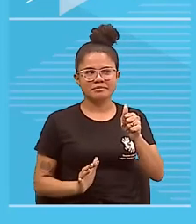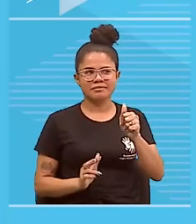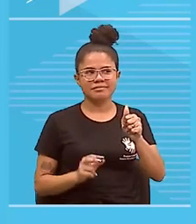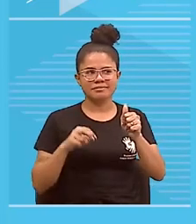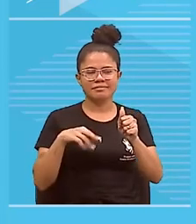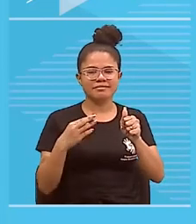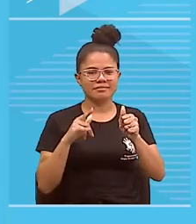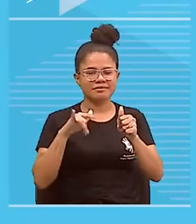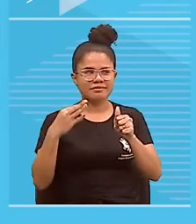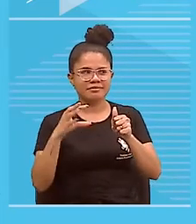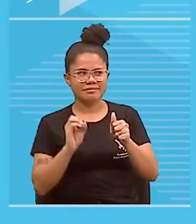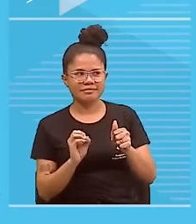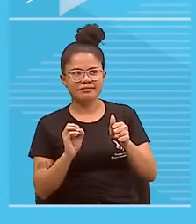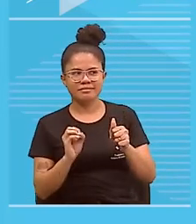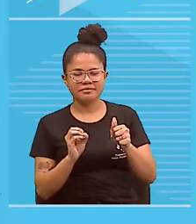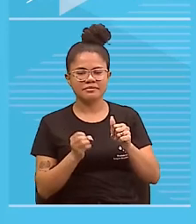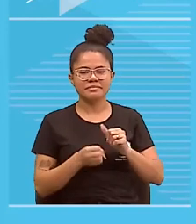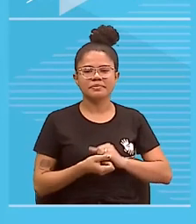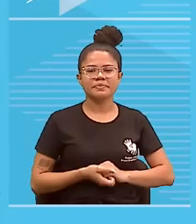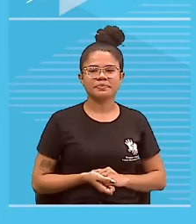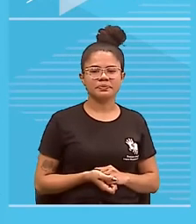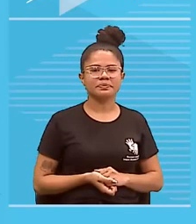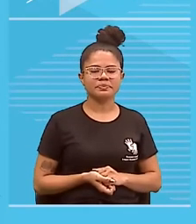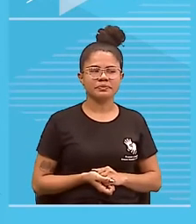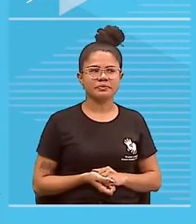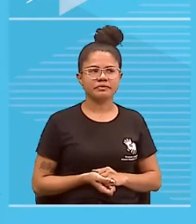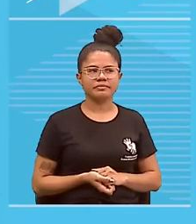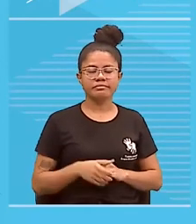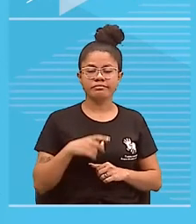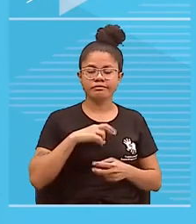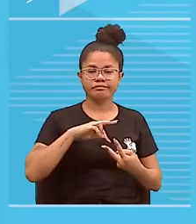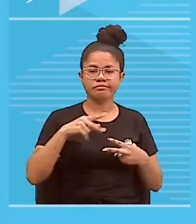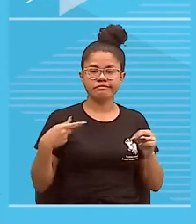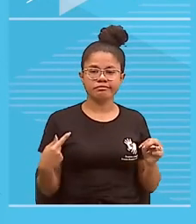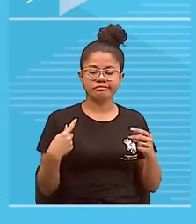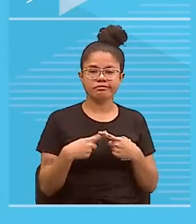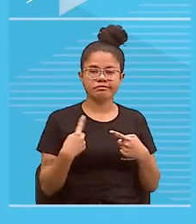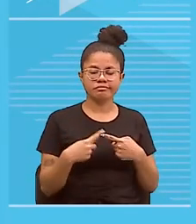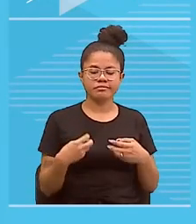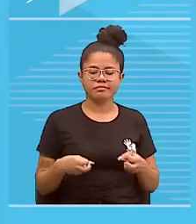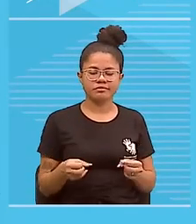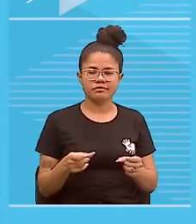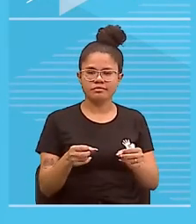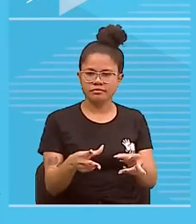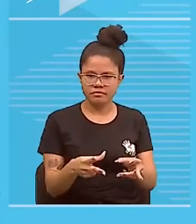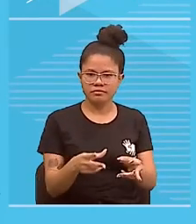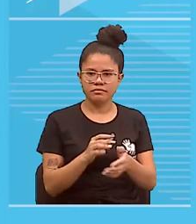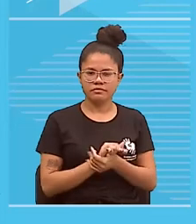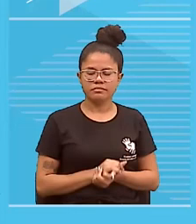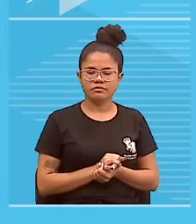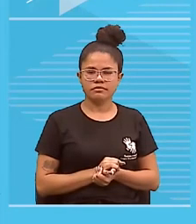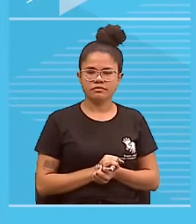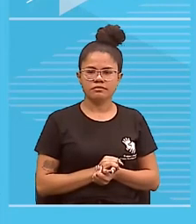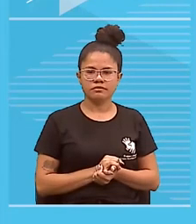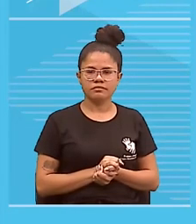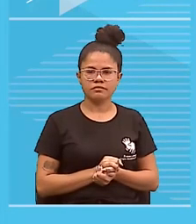que é um ser vivo aquele que tem um ácido nucleico ele tem material genético porque os vírus que ficavam